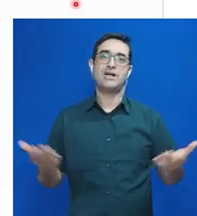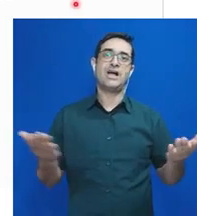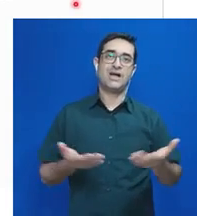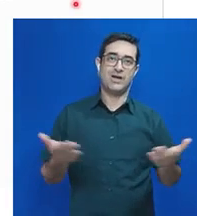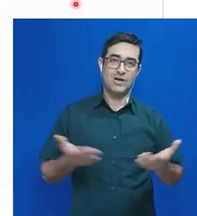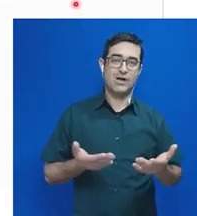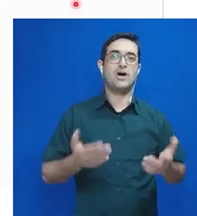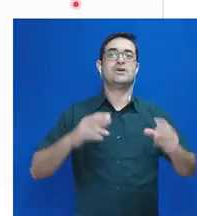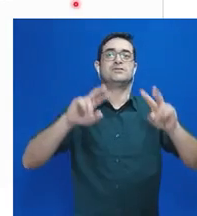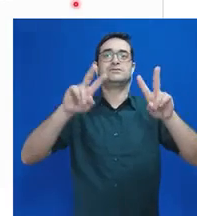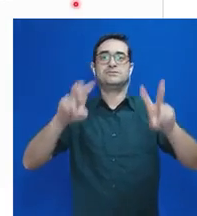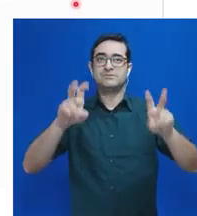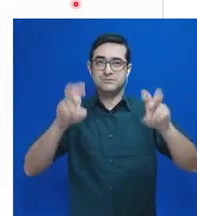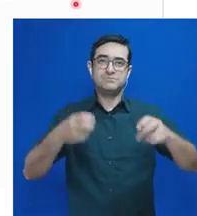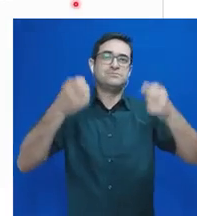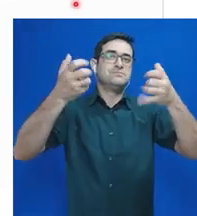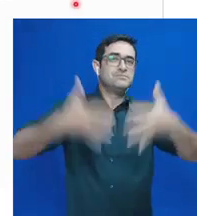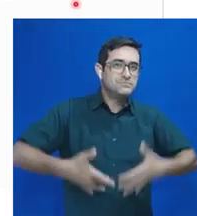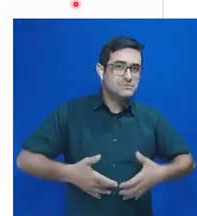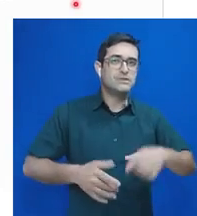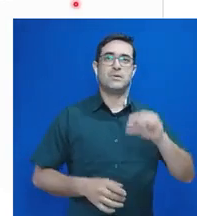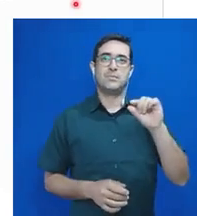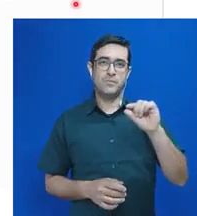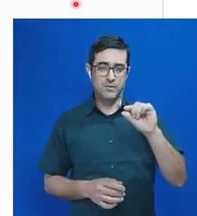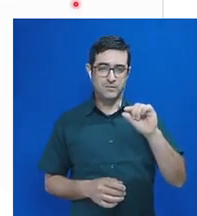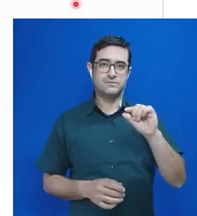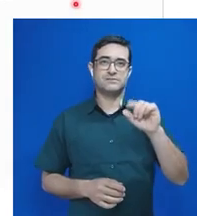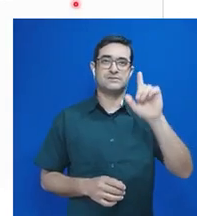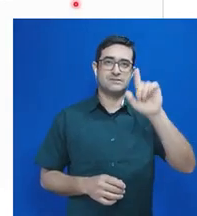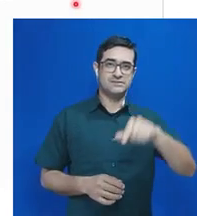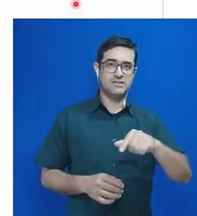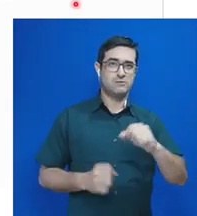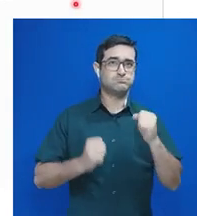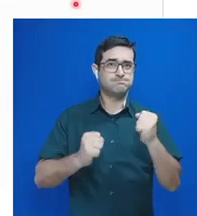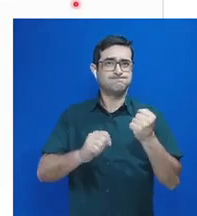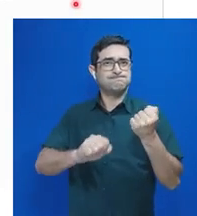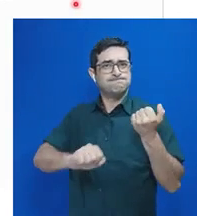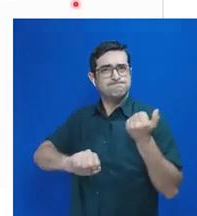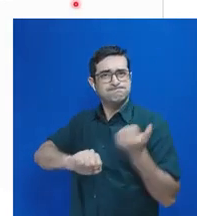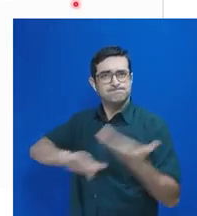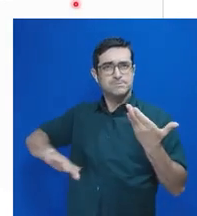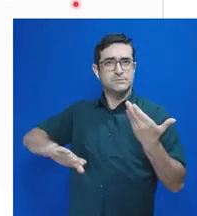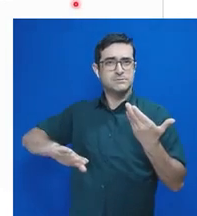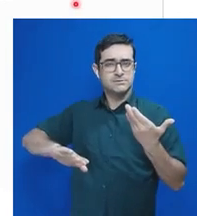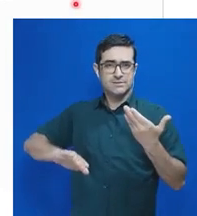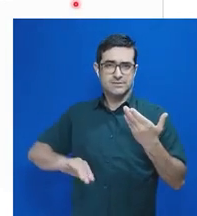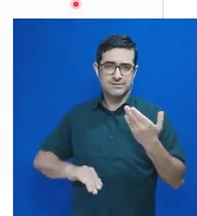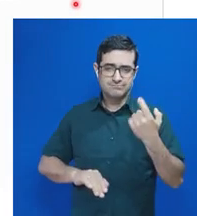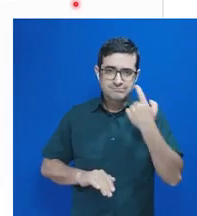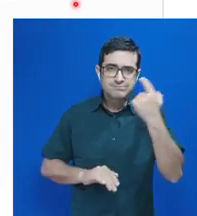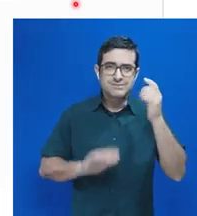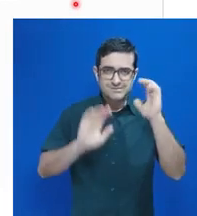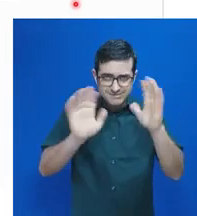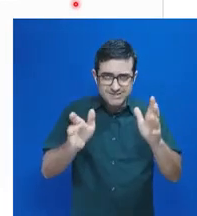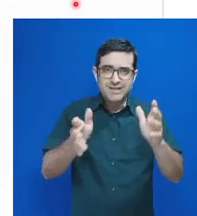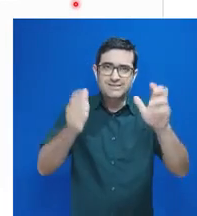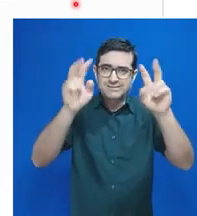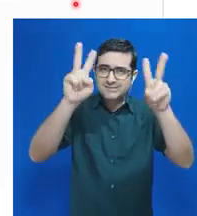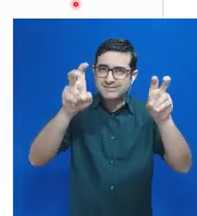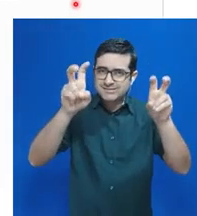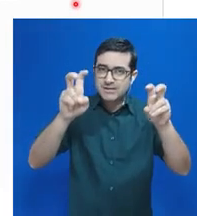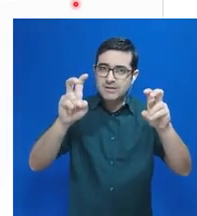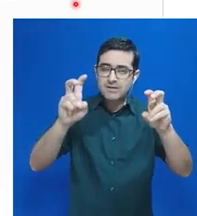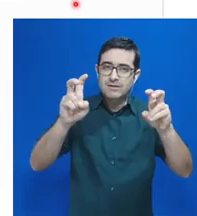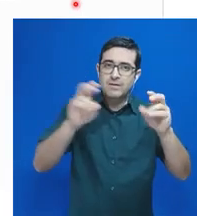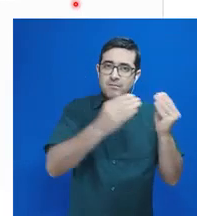Então, pessoal, vamos falar então um pouquinho sobre as forças de repulsão, porque até agora a gente está falando